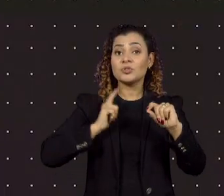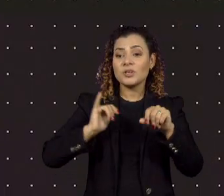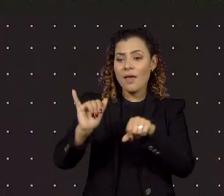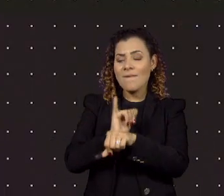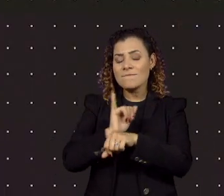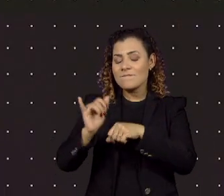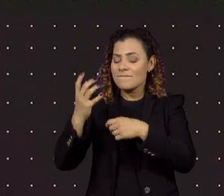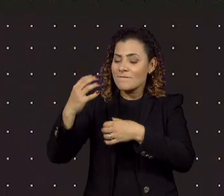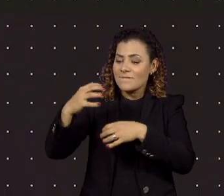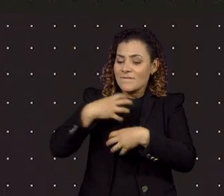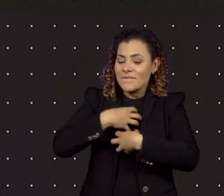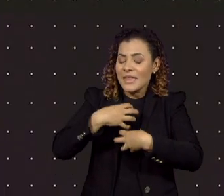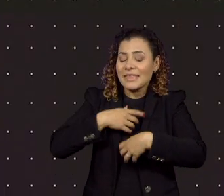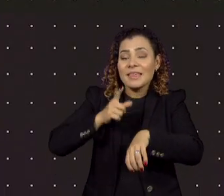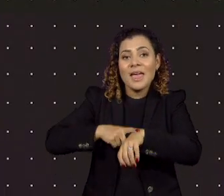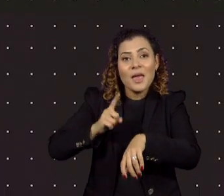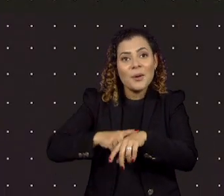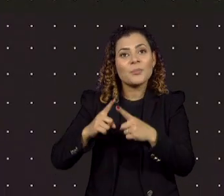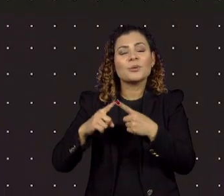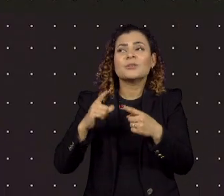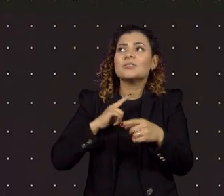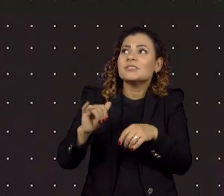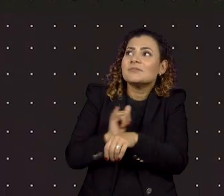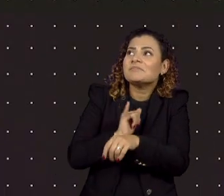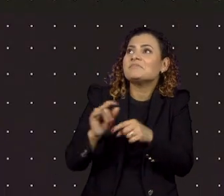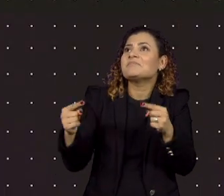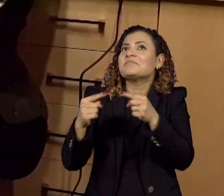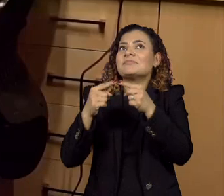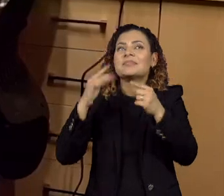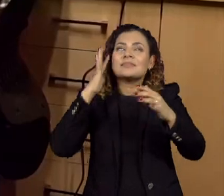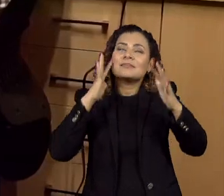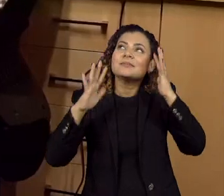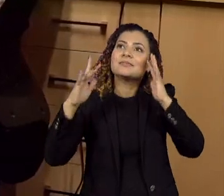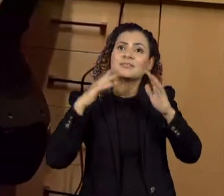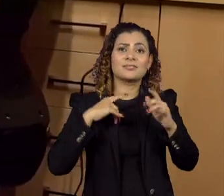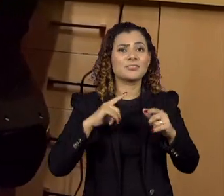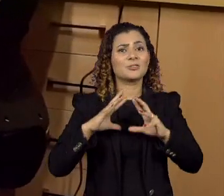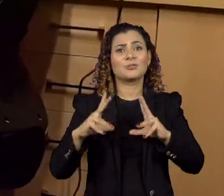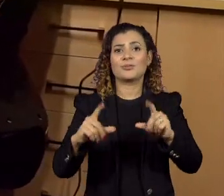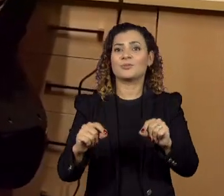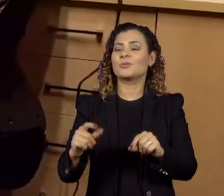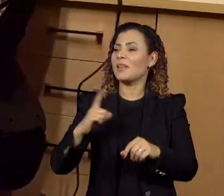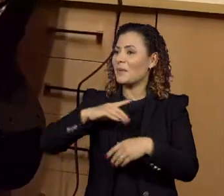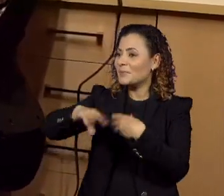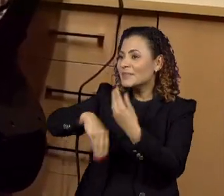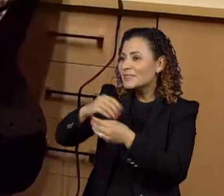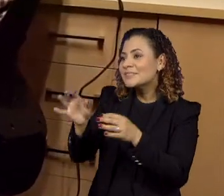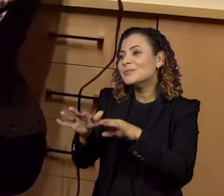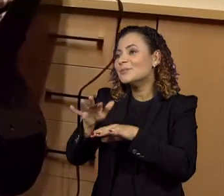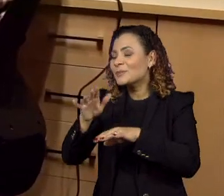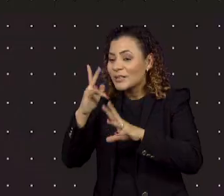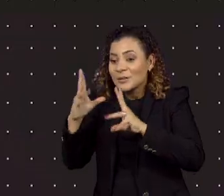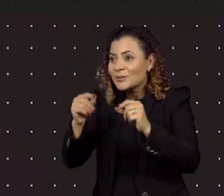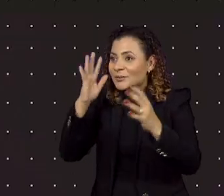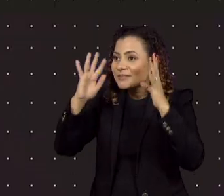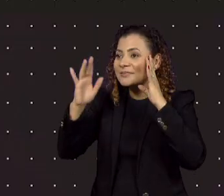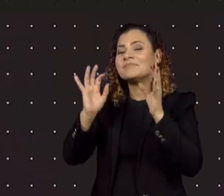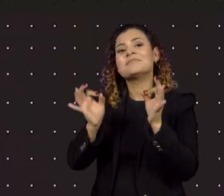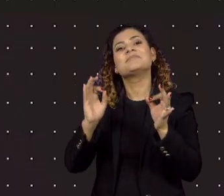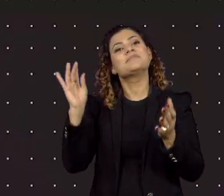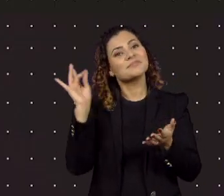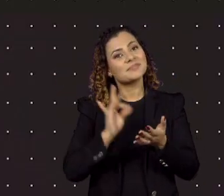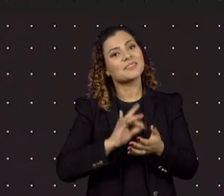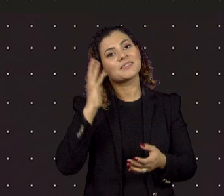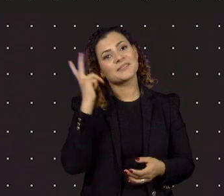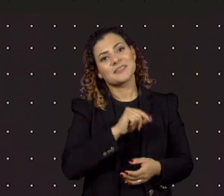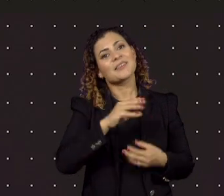de tempo, uma matemática mítica. Era uma etnomatemática. Sim, olha que bonito isso.